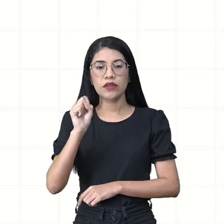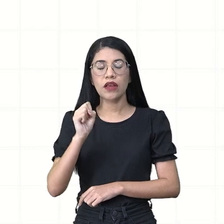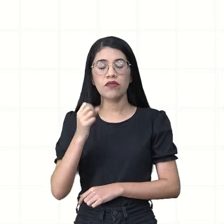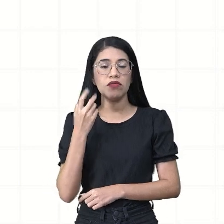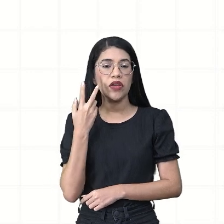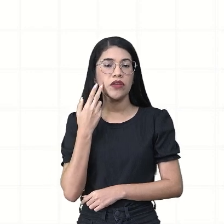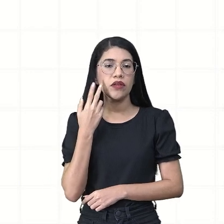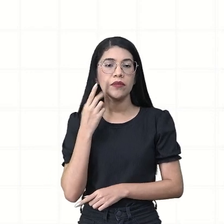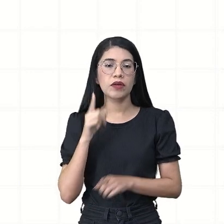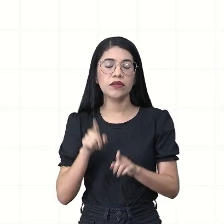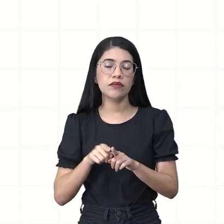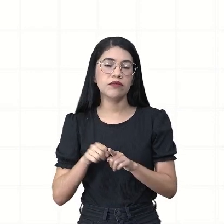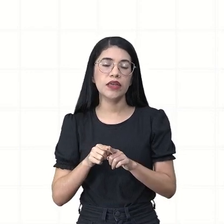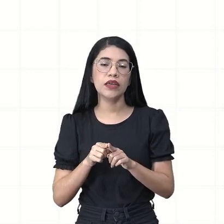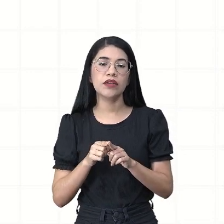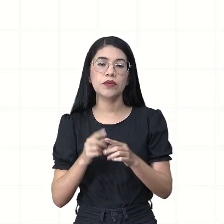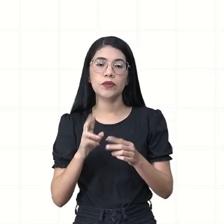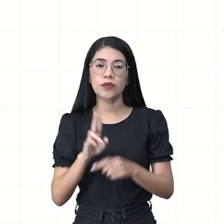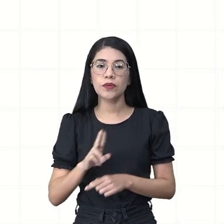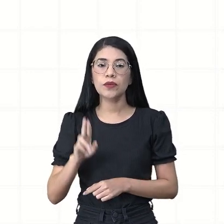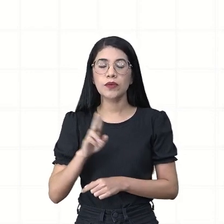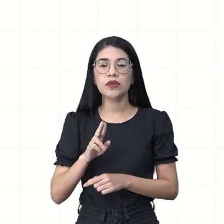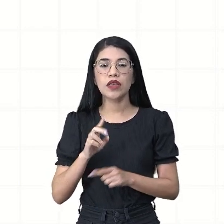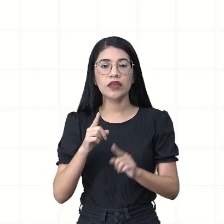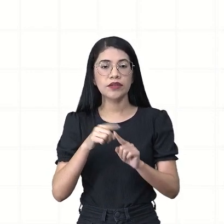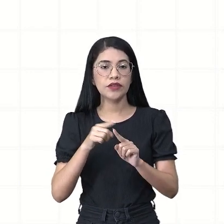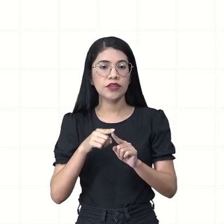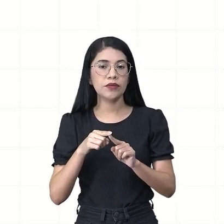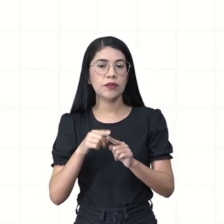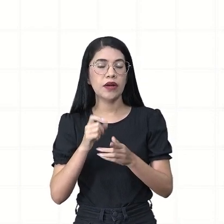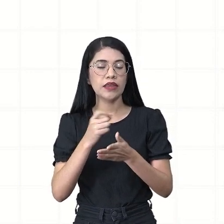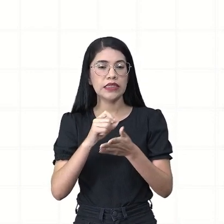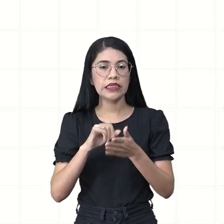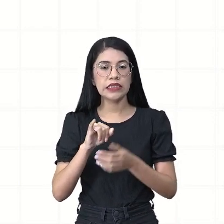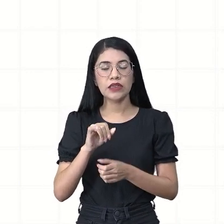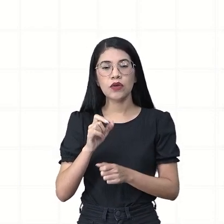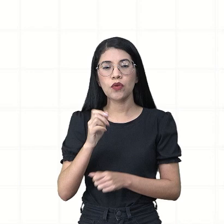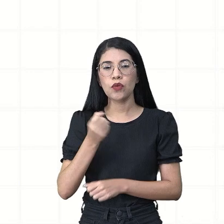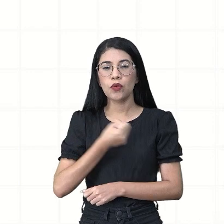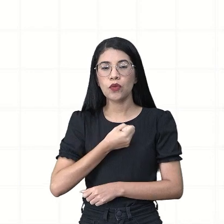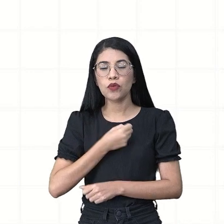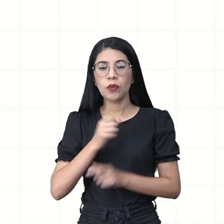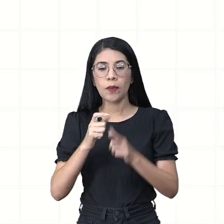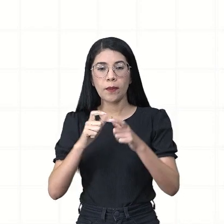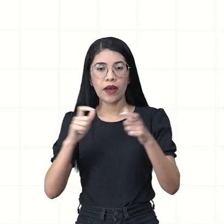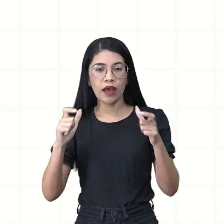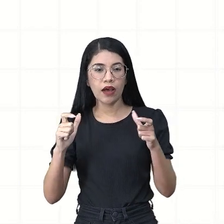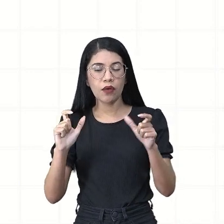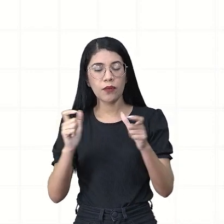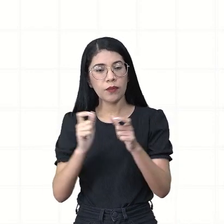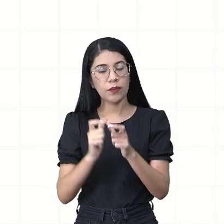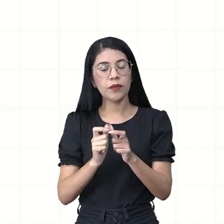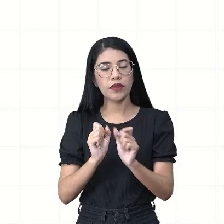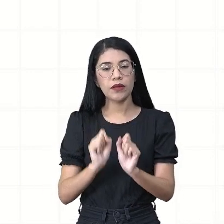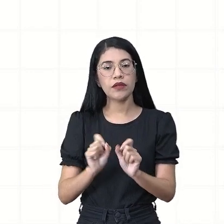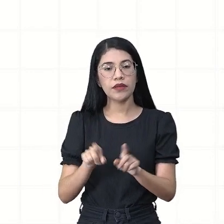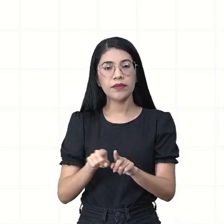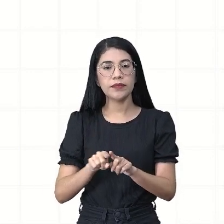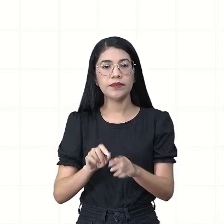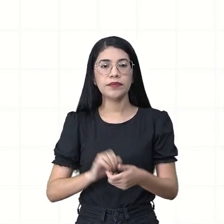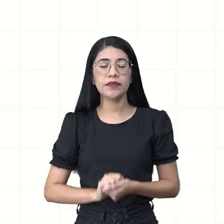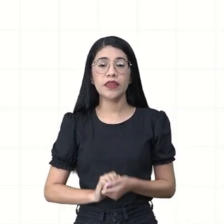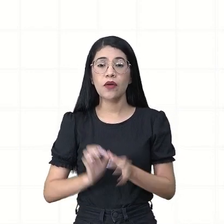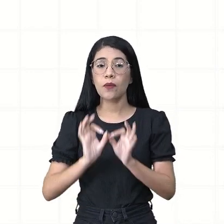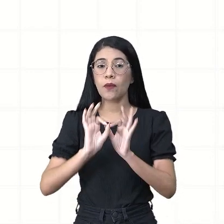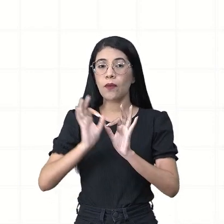comum, né, escrever em notação científica quando o número é muito grande ou ele é muito pequeno. Então, essa é a distância que